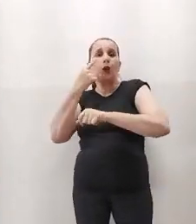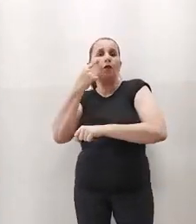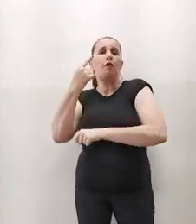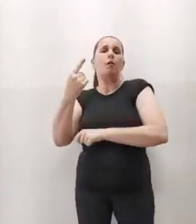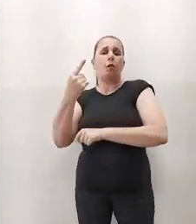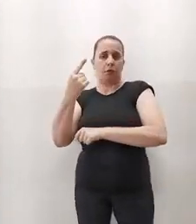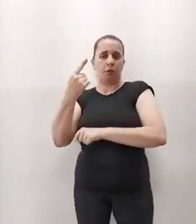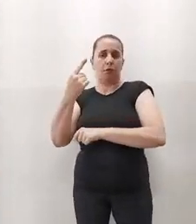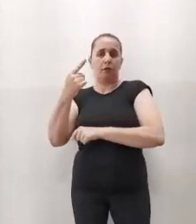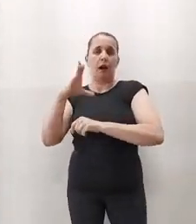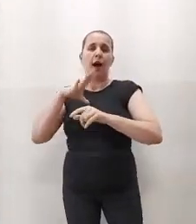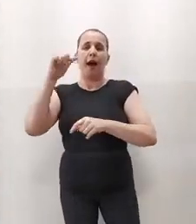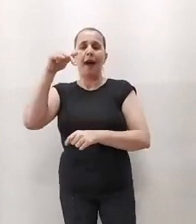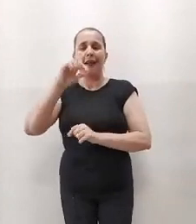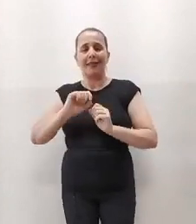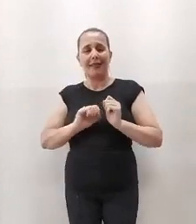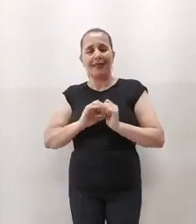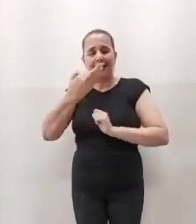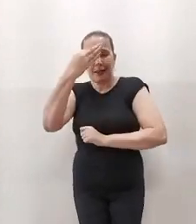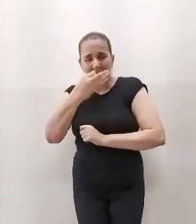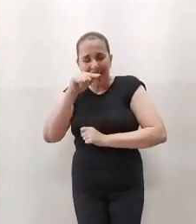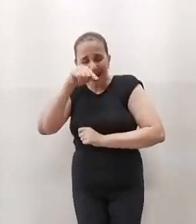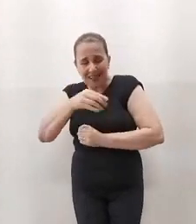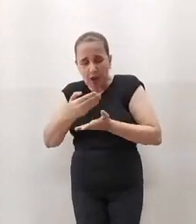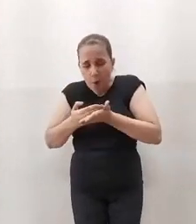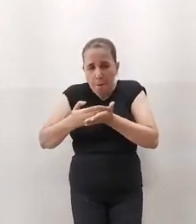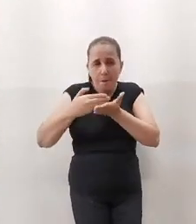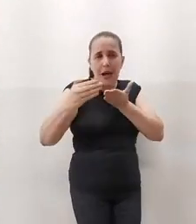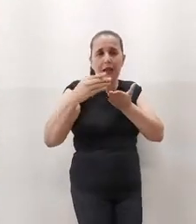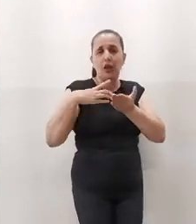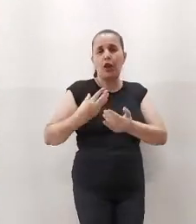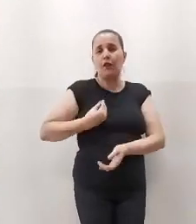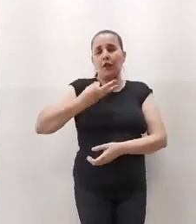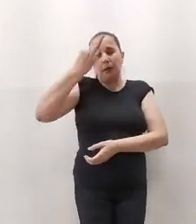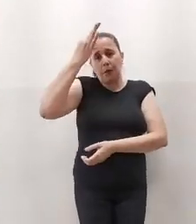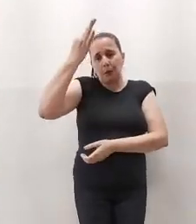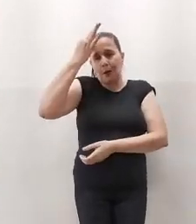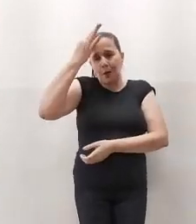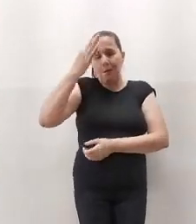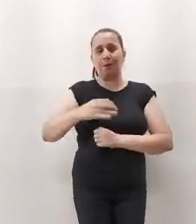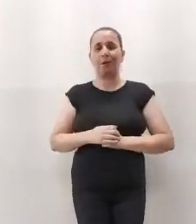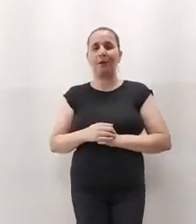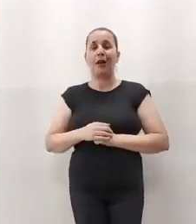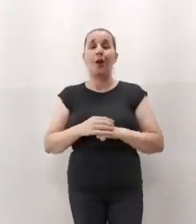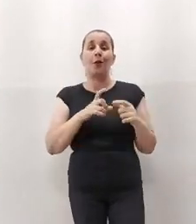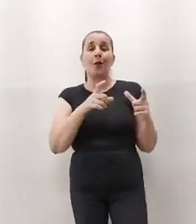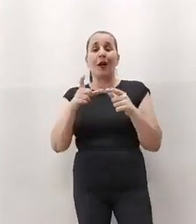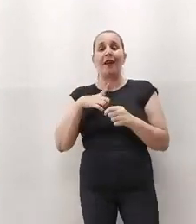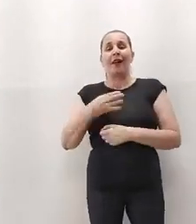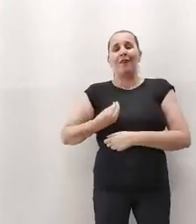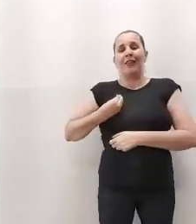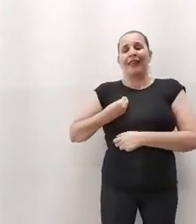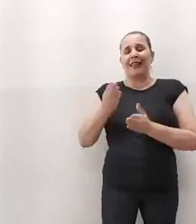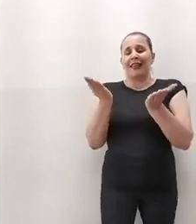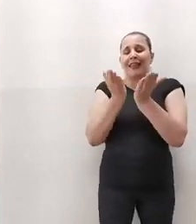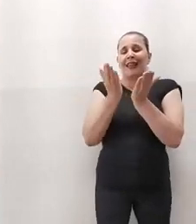É exatamente aqui, irmãos, que começa a nossa vida espiritual, onde a nossa vida